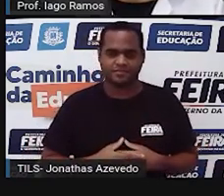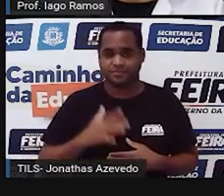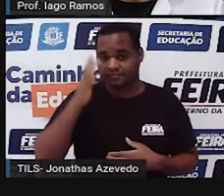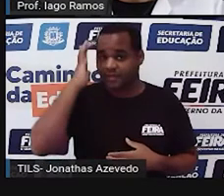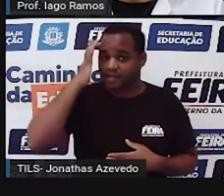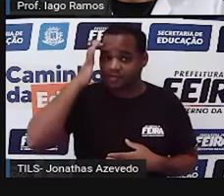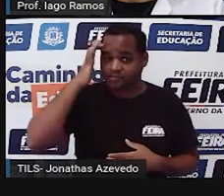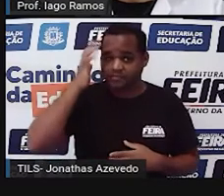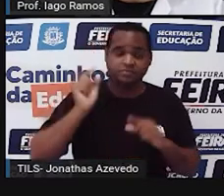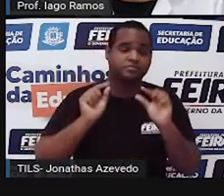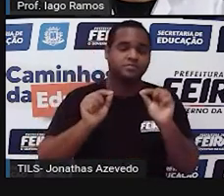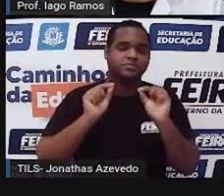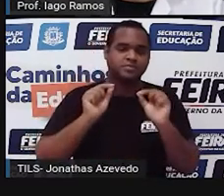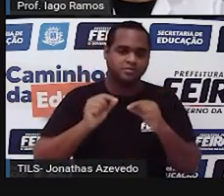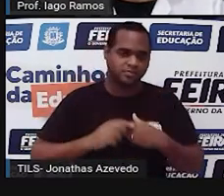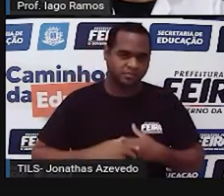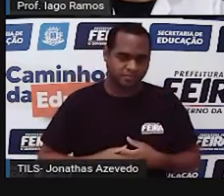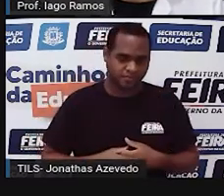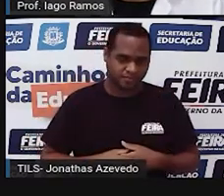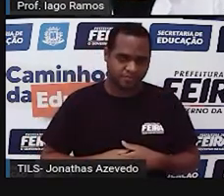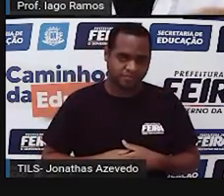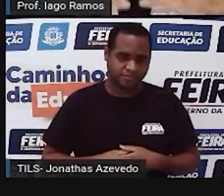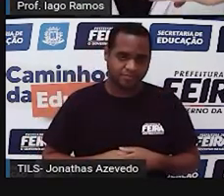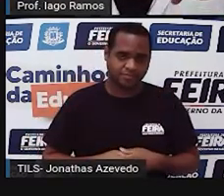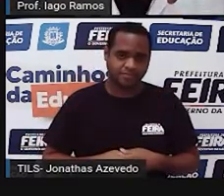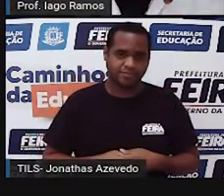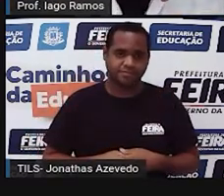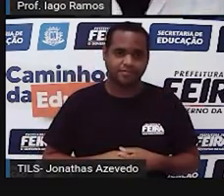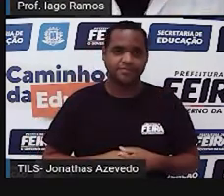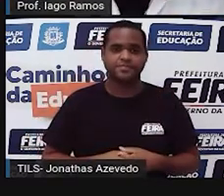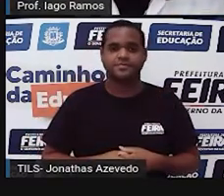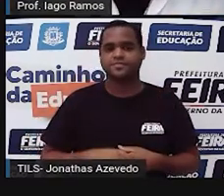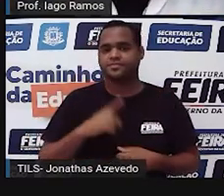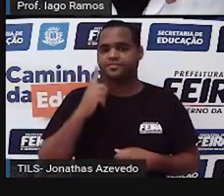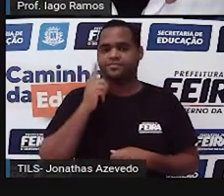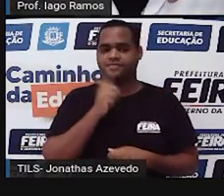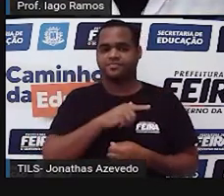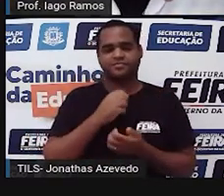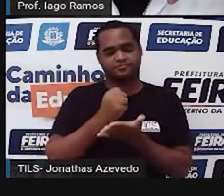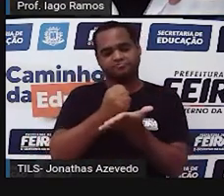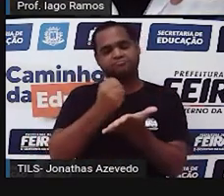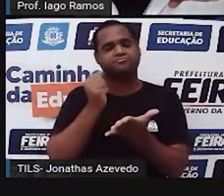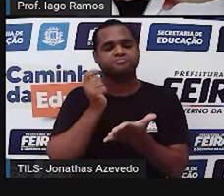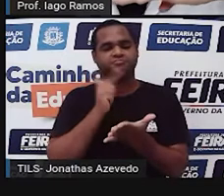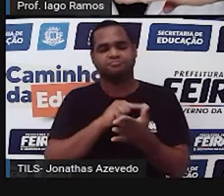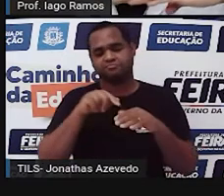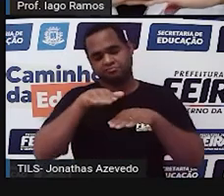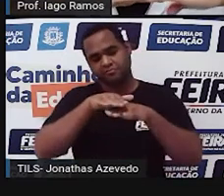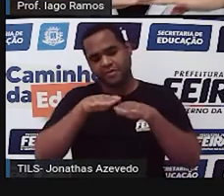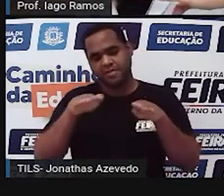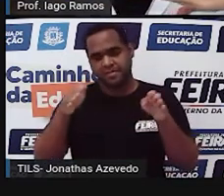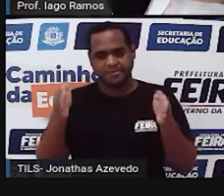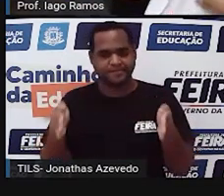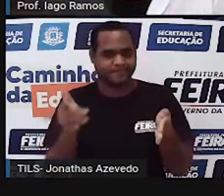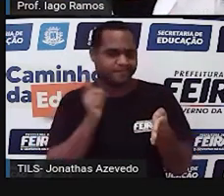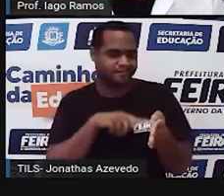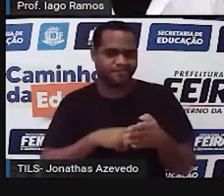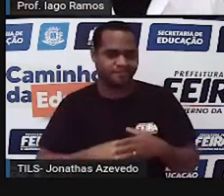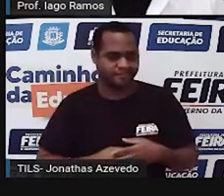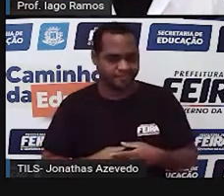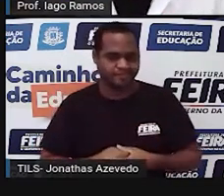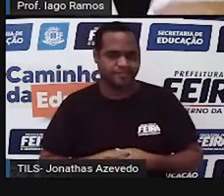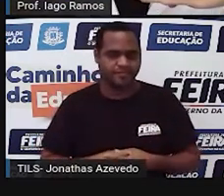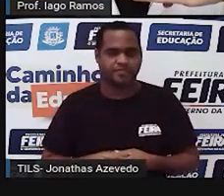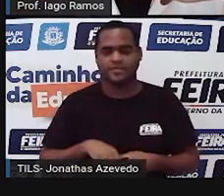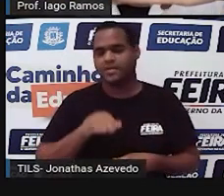acha é bom esse objeto a gente consegue apoiar por exemplo em cima de uma mesa né